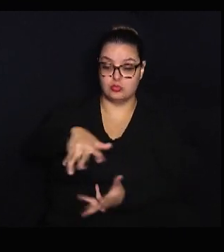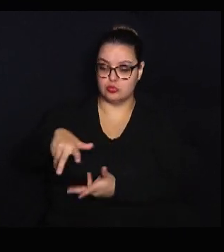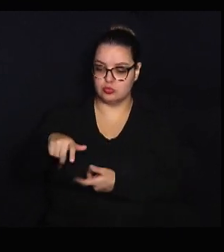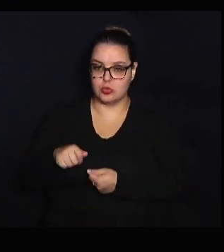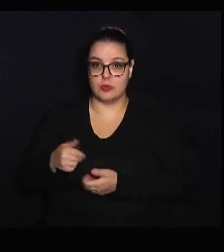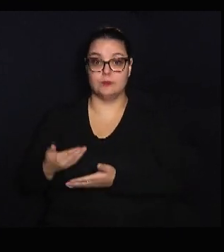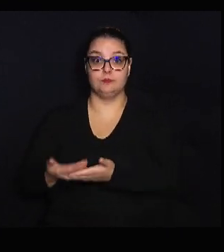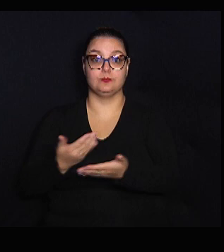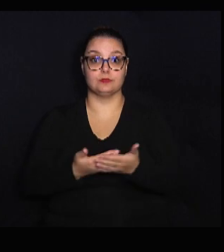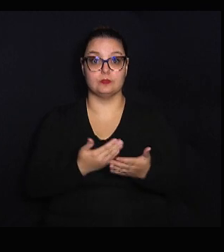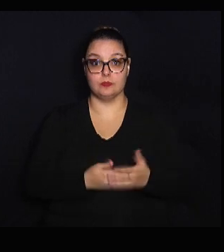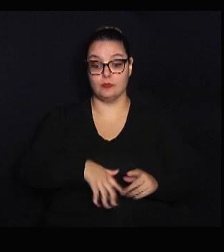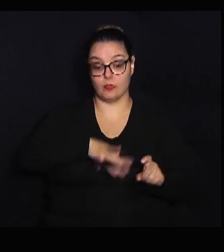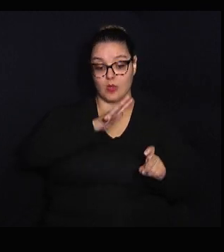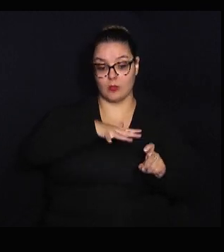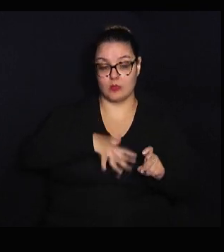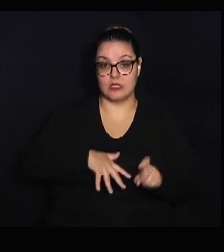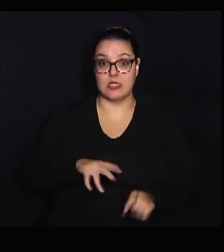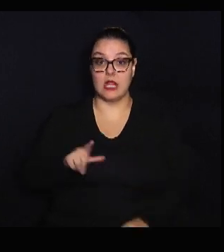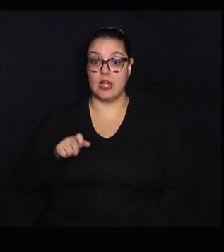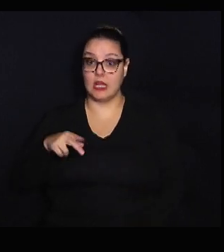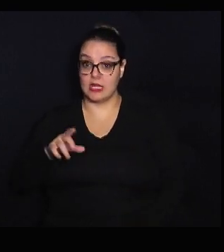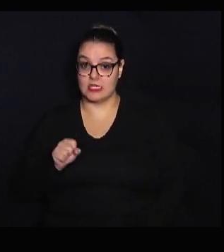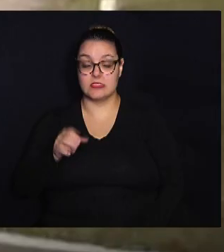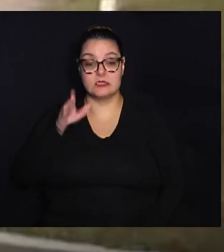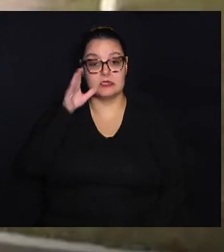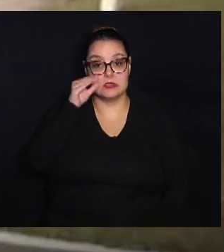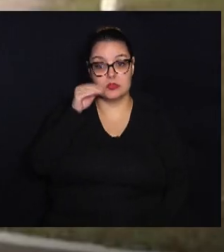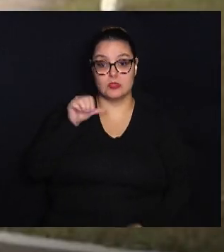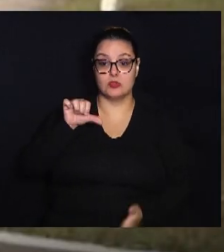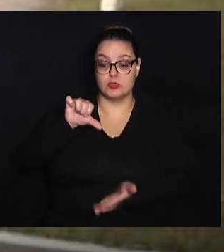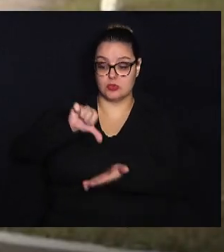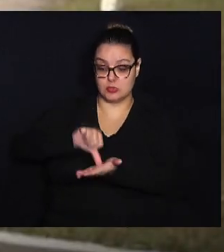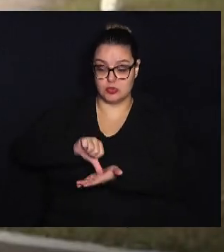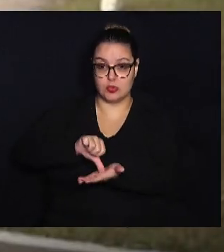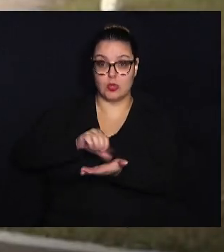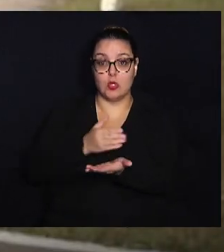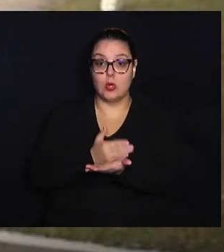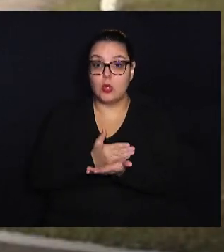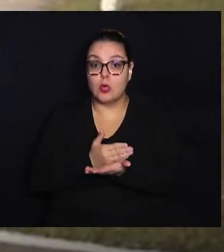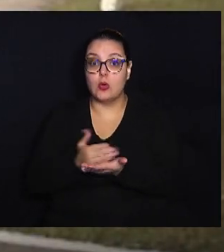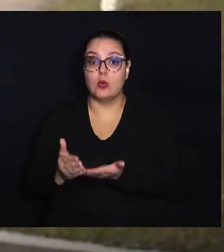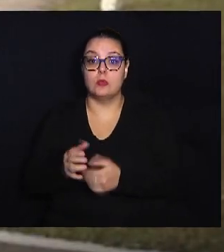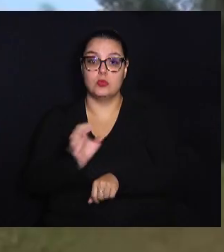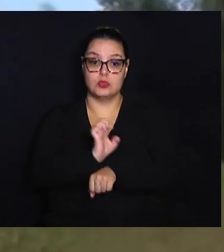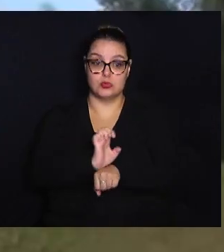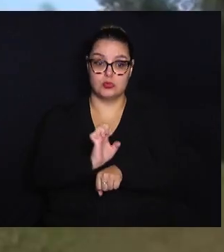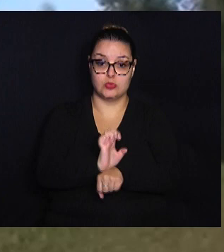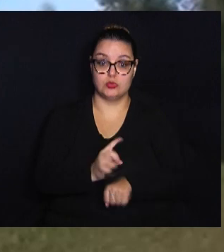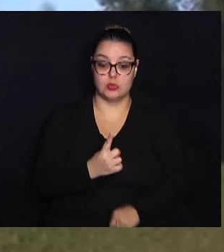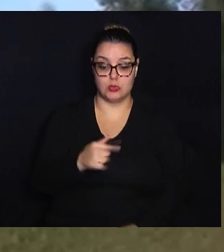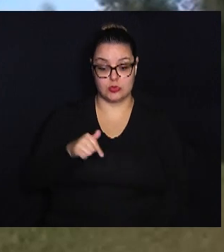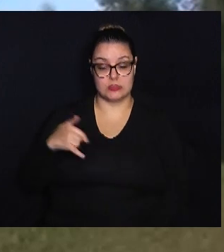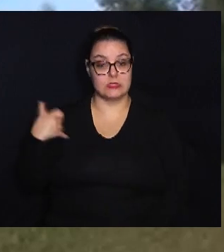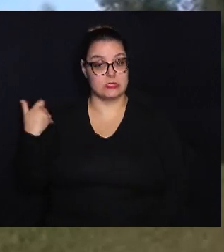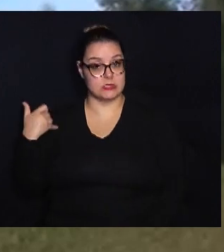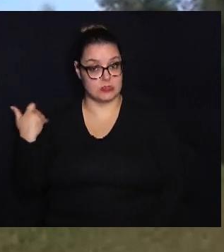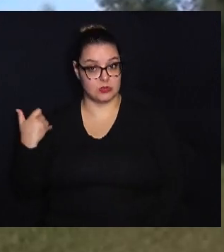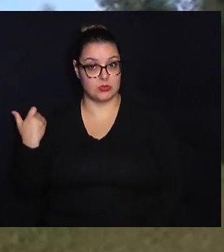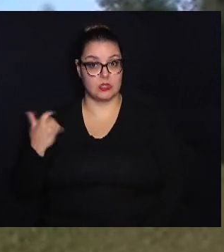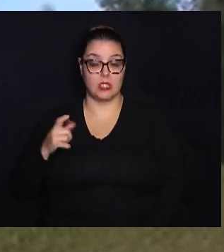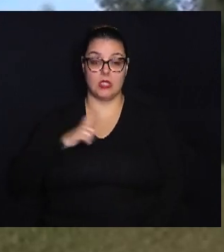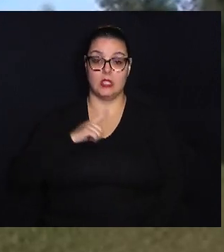e estudioso de lendas mitos e curiosidades no observatório começou como estagiário aos 17